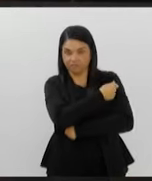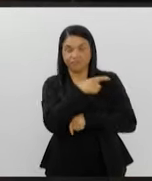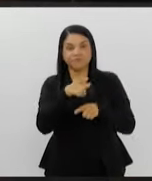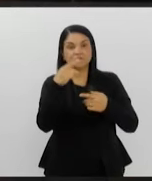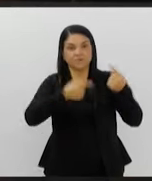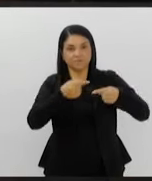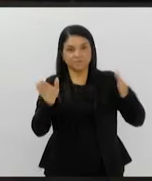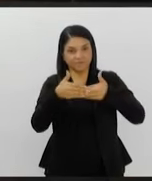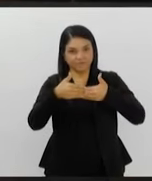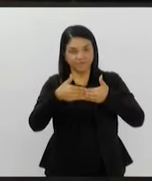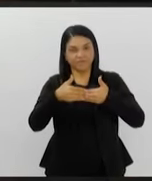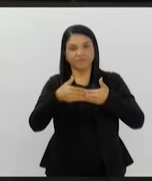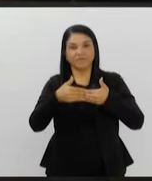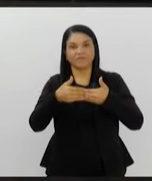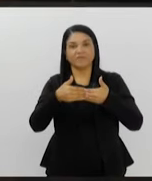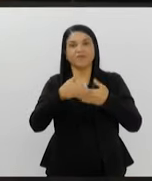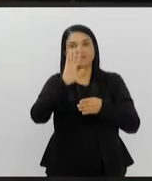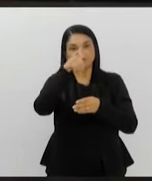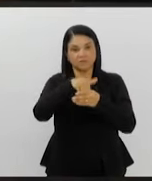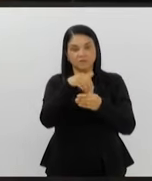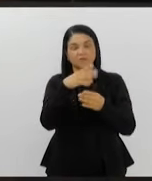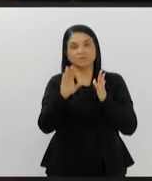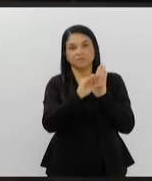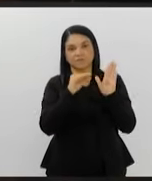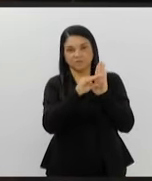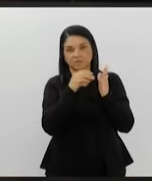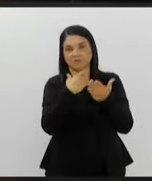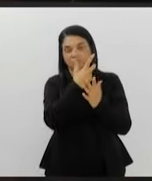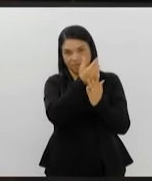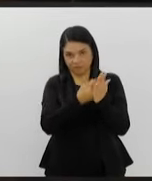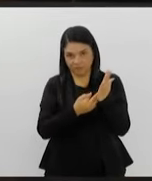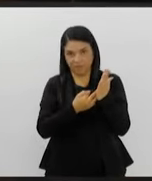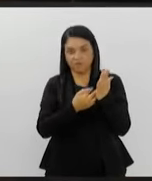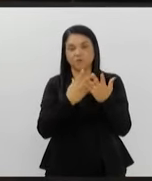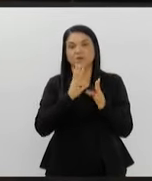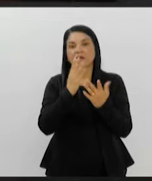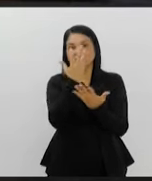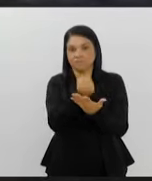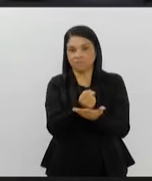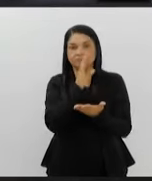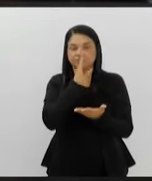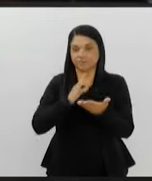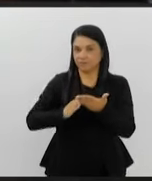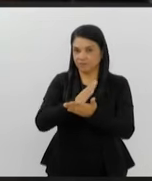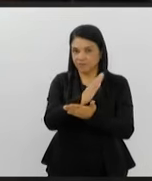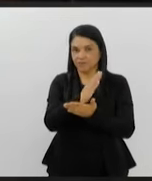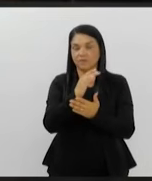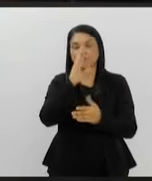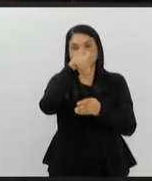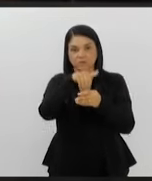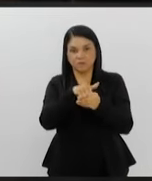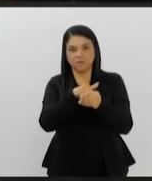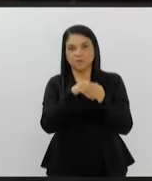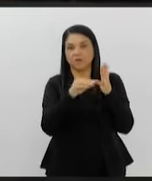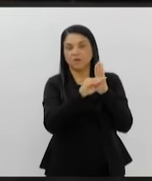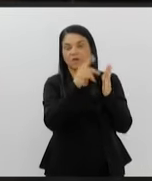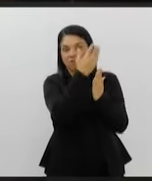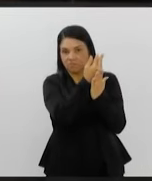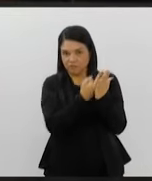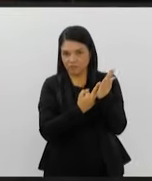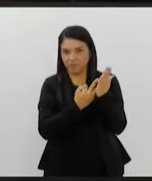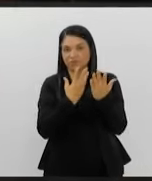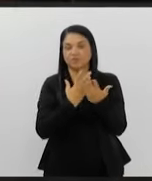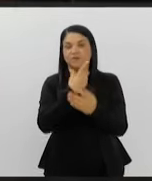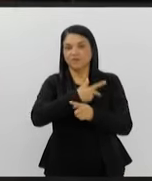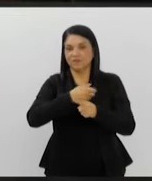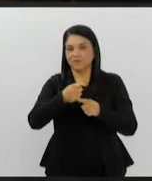a discussão. Em votação, a emenda de redação. Os senhores que aprovam, permaneçam como estão. Aprovado. Em votação, a redação do vencido assim emendada.